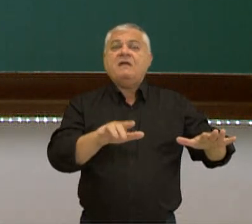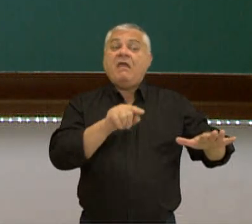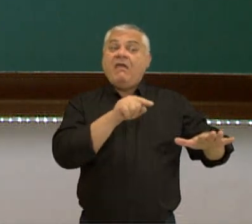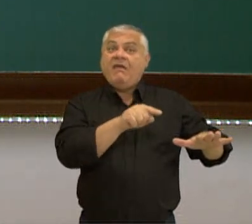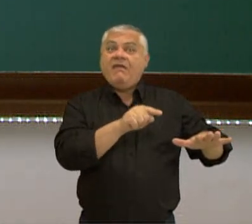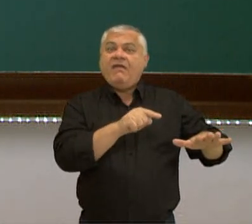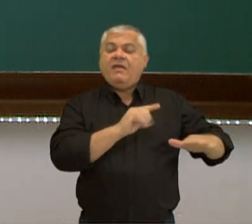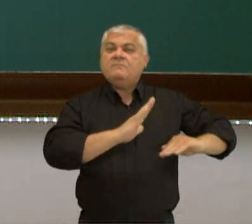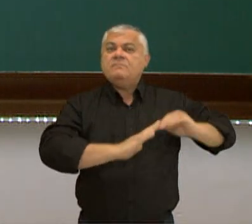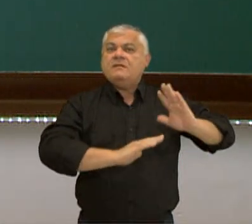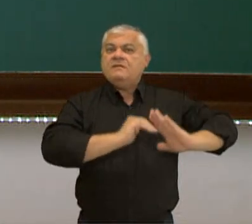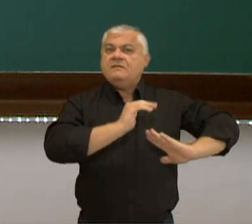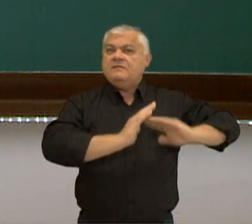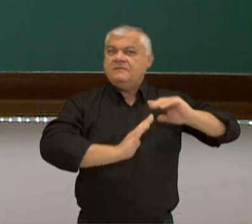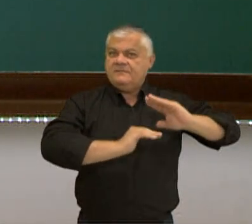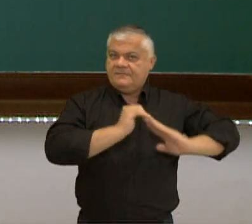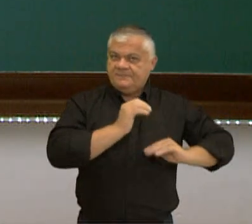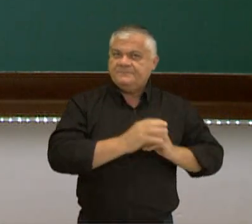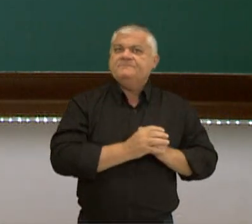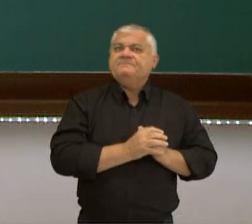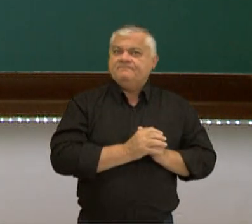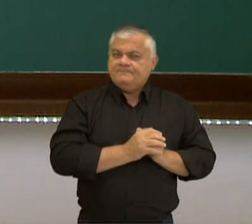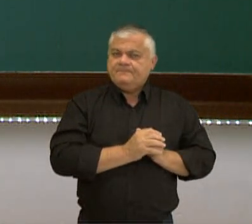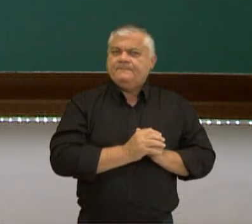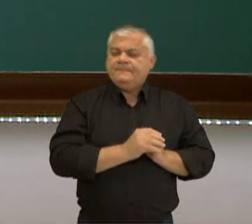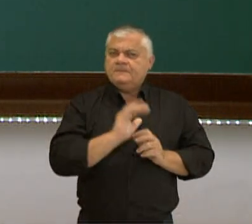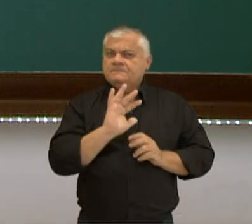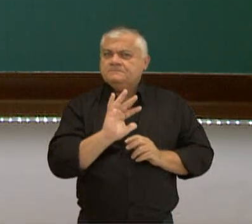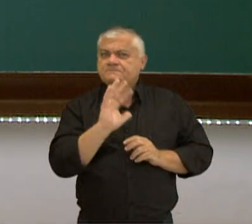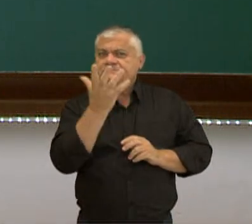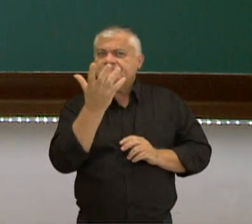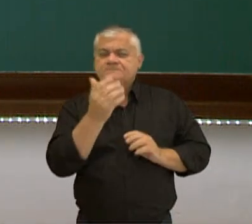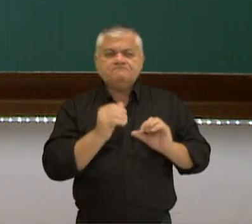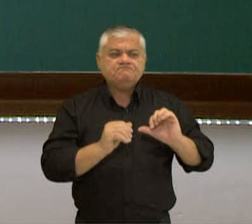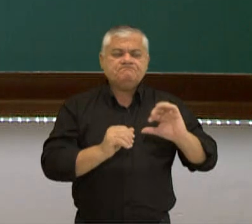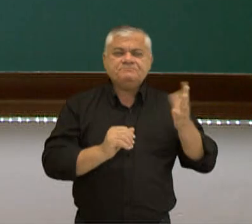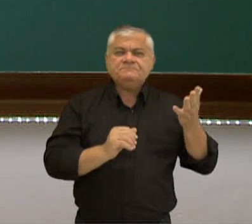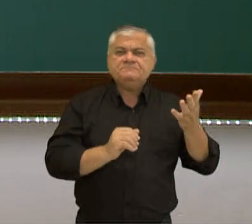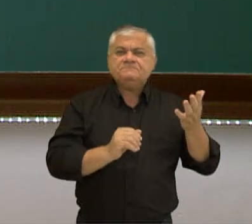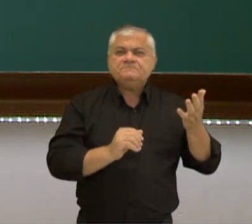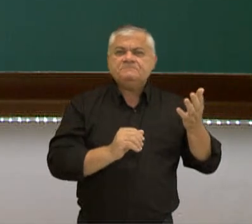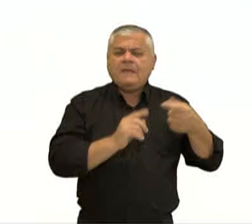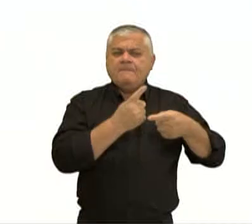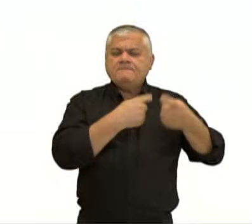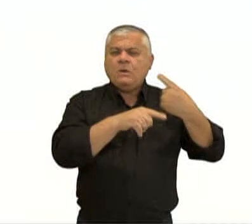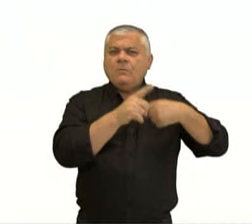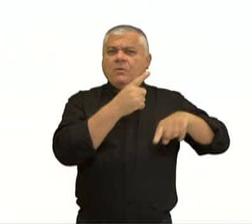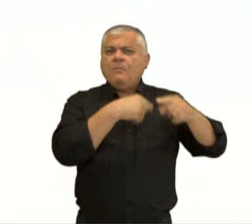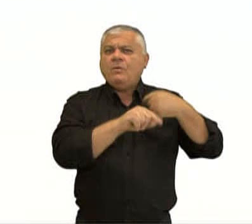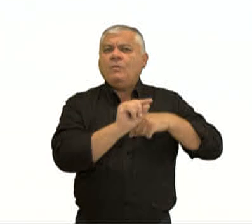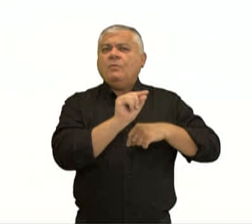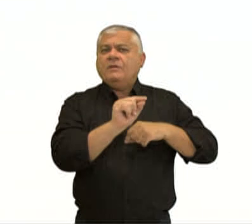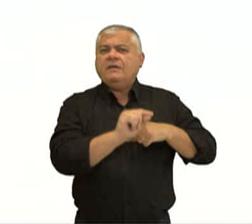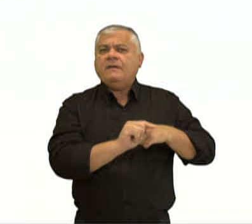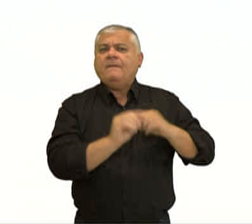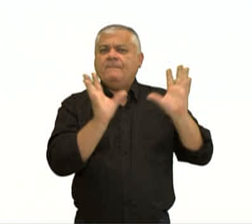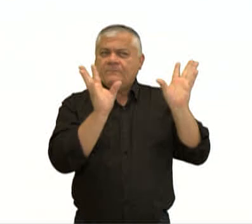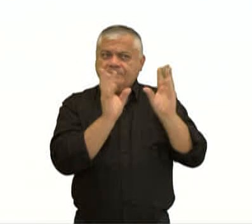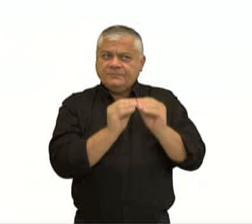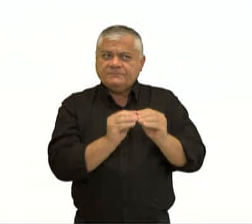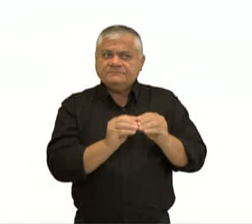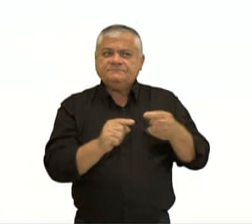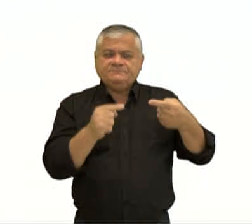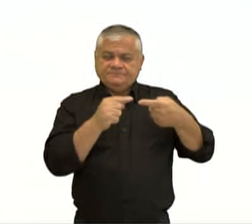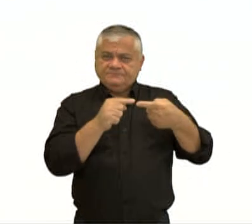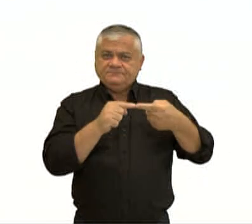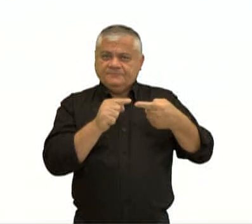estruturado e prático. As causas principais da revolução podem ser resumidas em